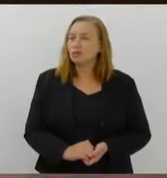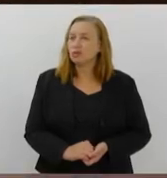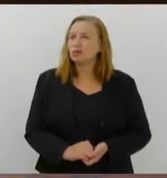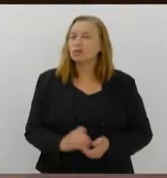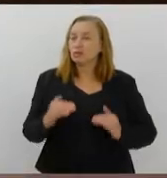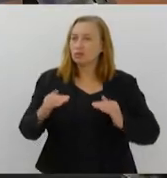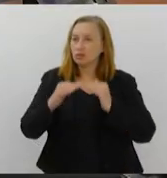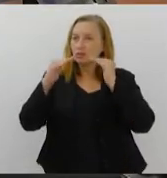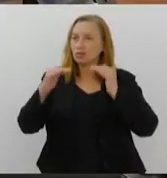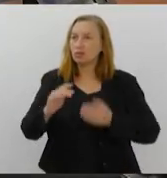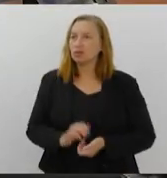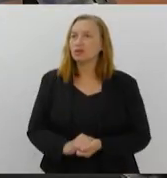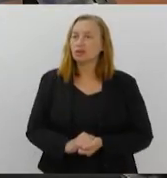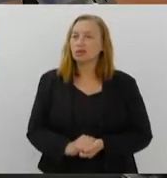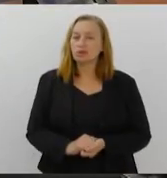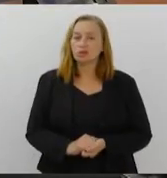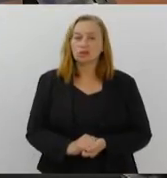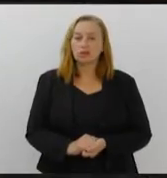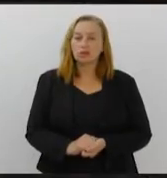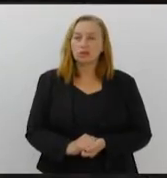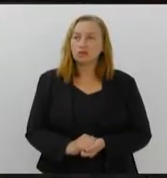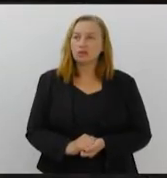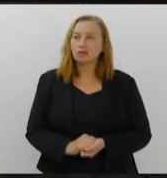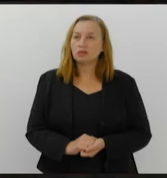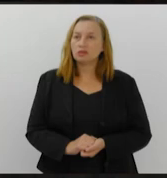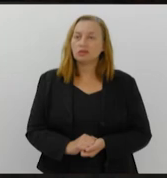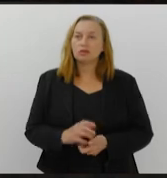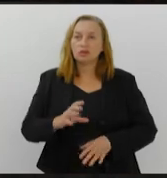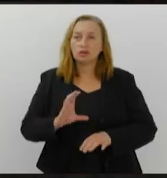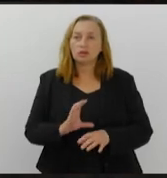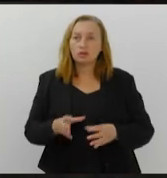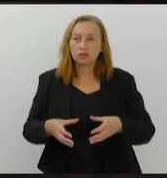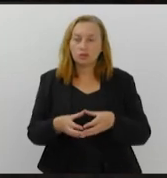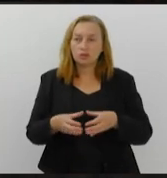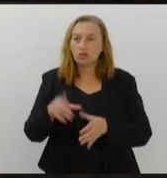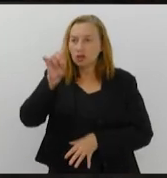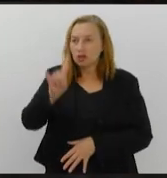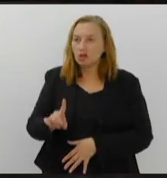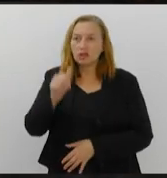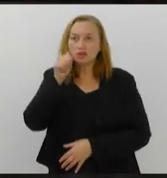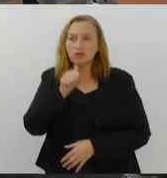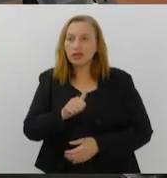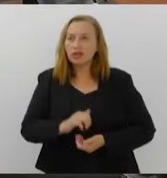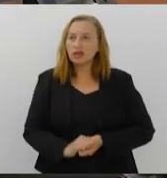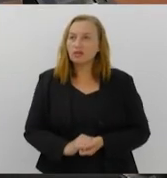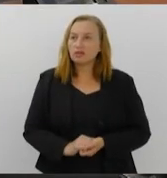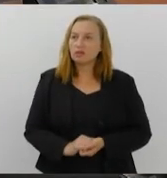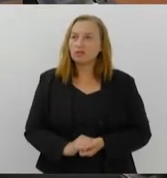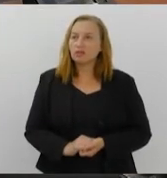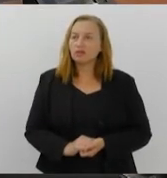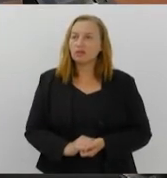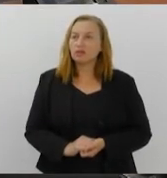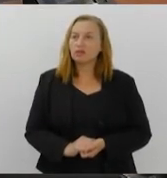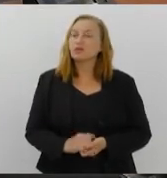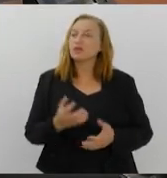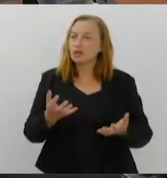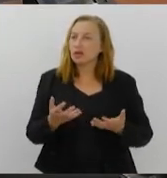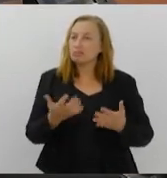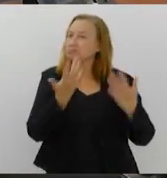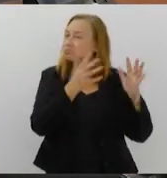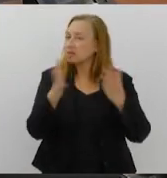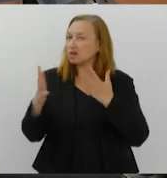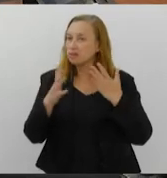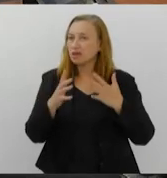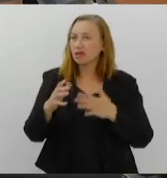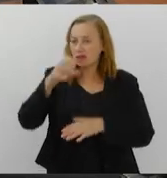Favorável. Pela Comissão de Direitos da Mulher, deputada Renata Souza. Senhora presidenta, quero saudar